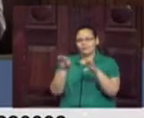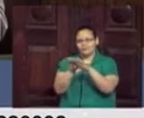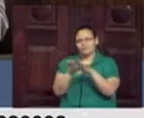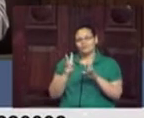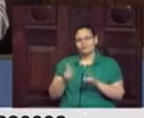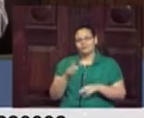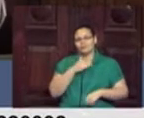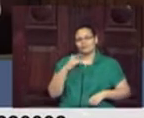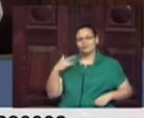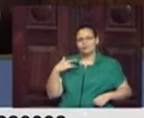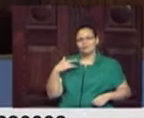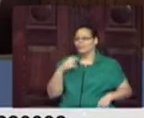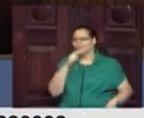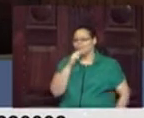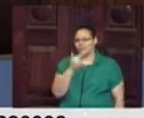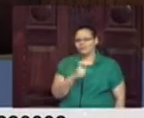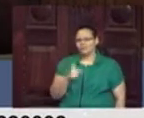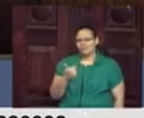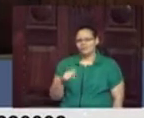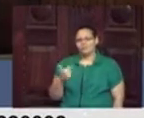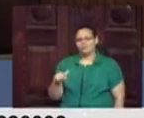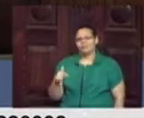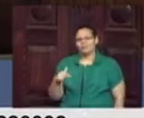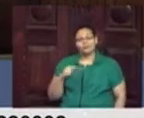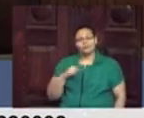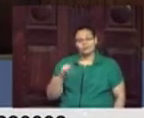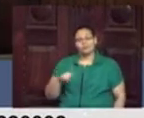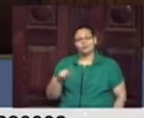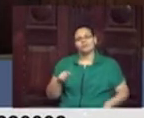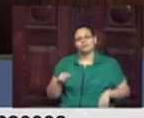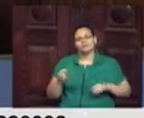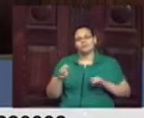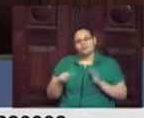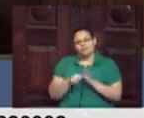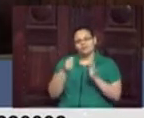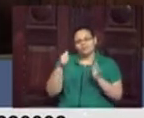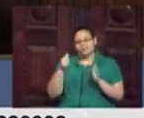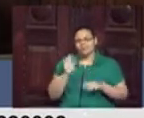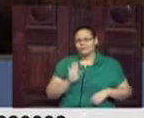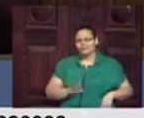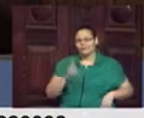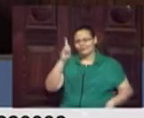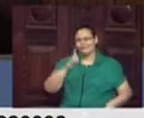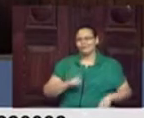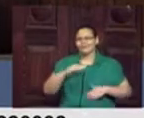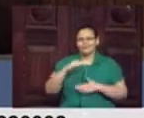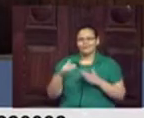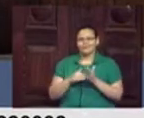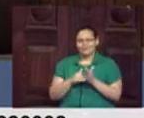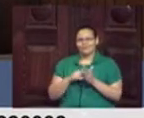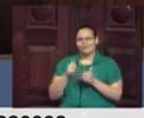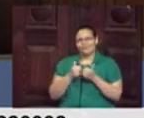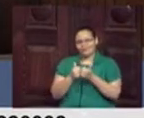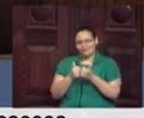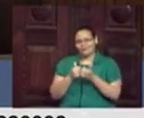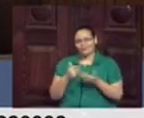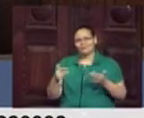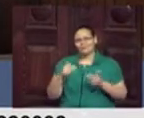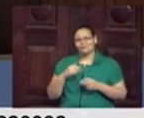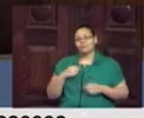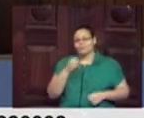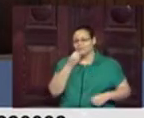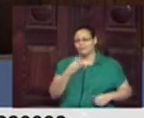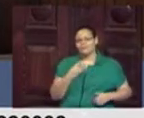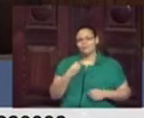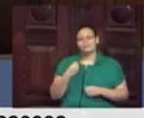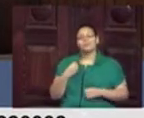saúde. Não existe isso. Claro que é a prioridade, mas não elimina o direito de todos de terem transporte público de qualidade.